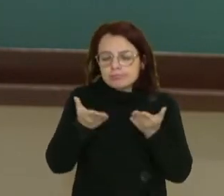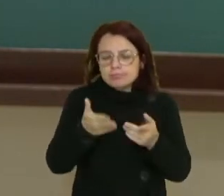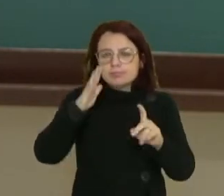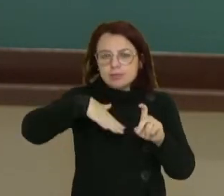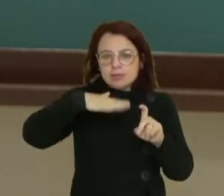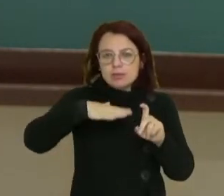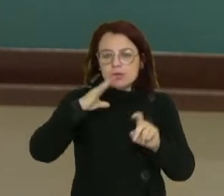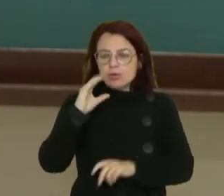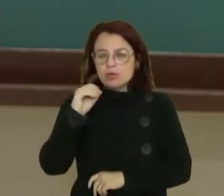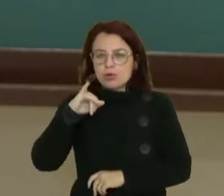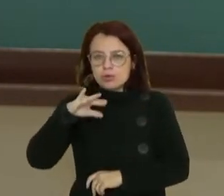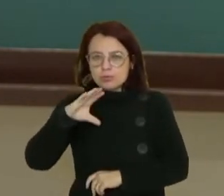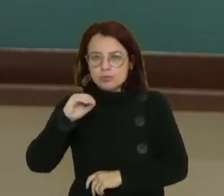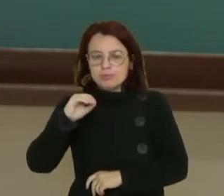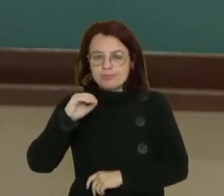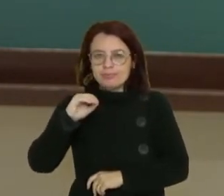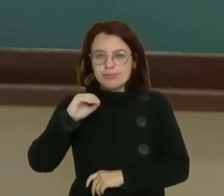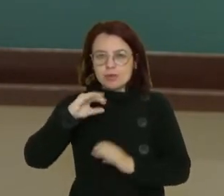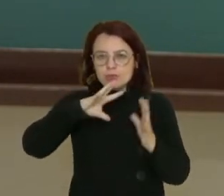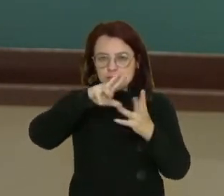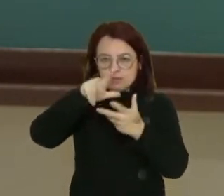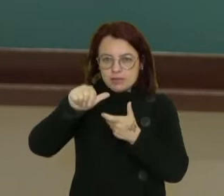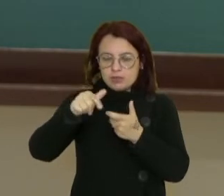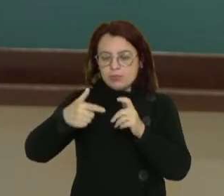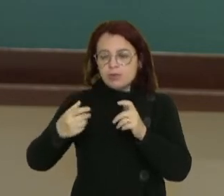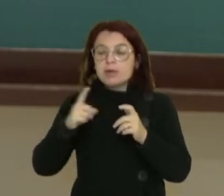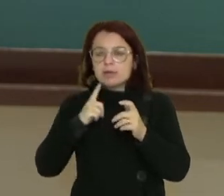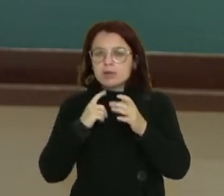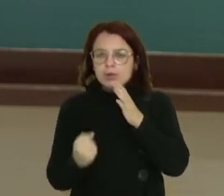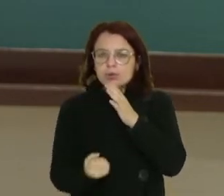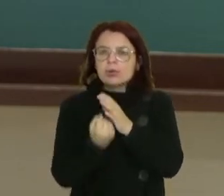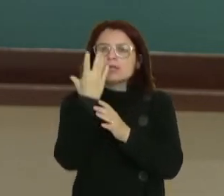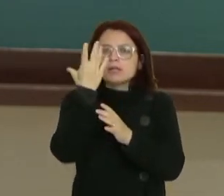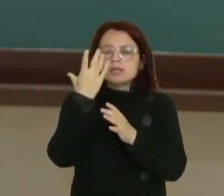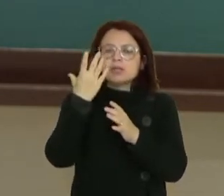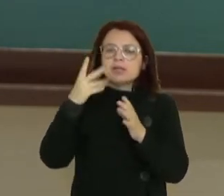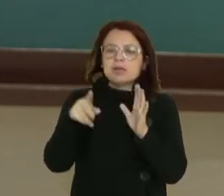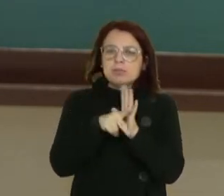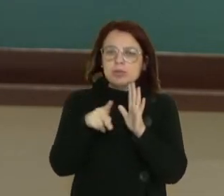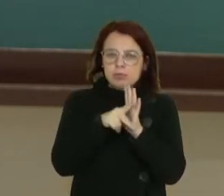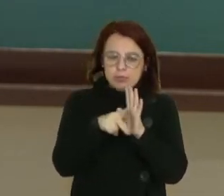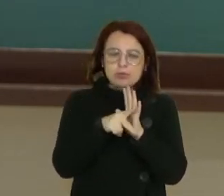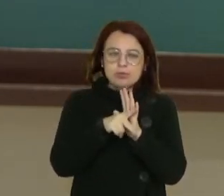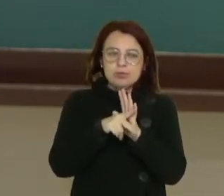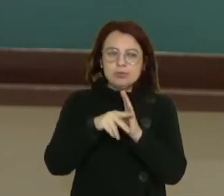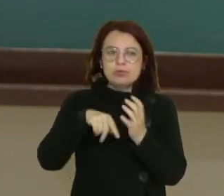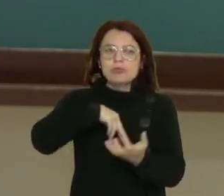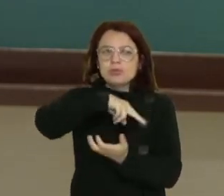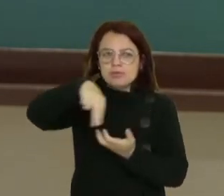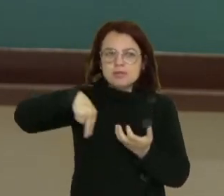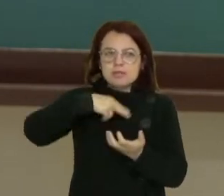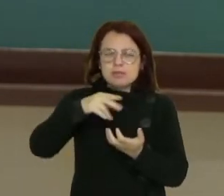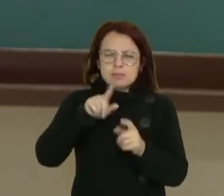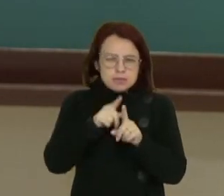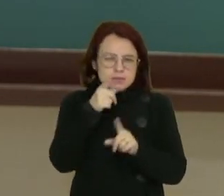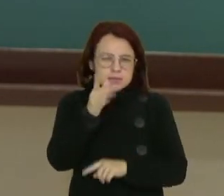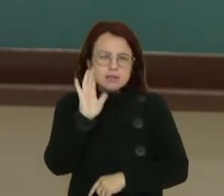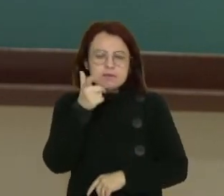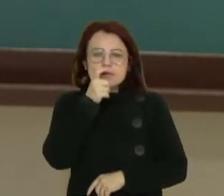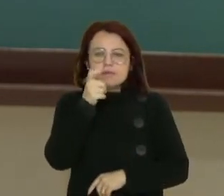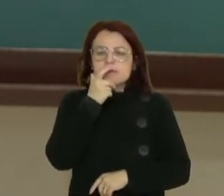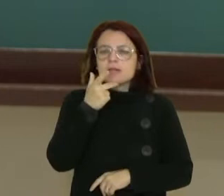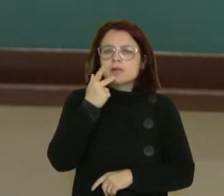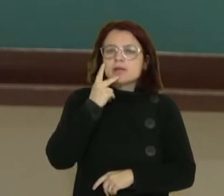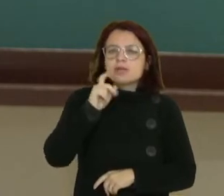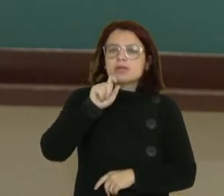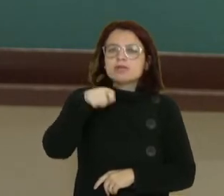cosmo, universo, visão, origem do universo. Mas você já ouviu falar sobre a origem de todas as coisas? E os